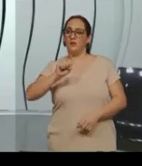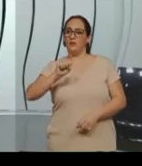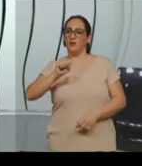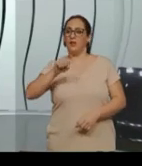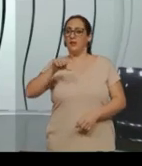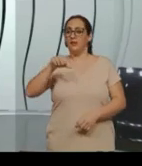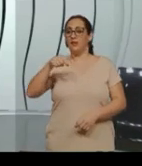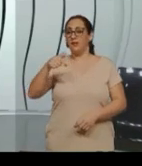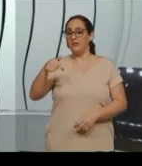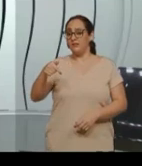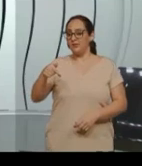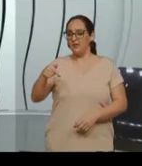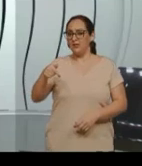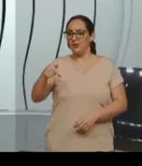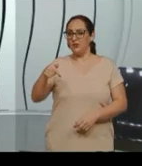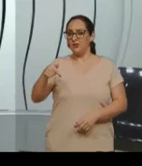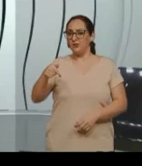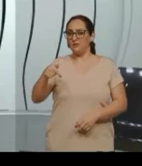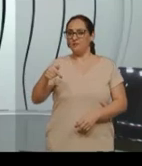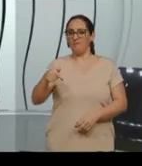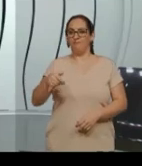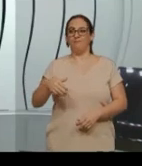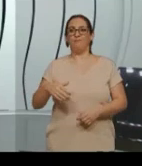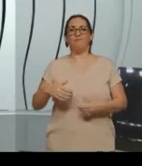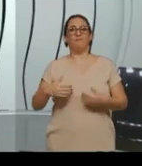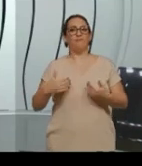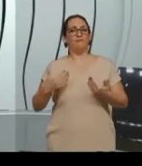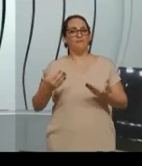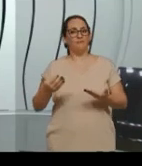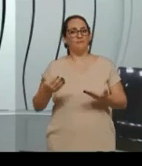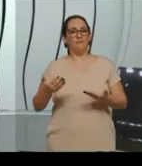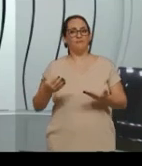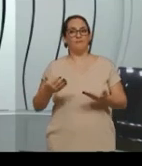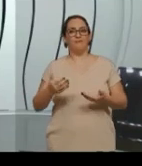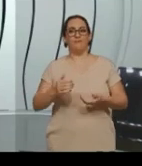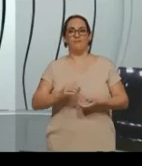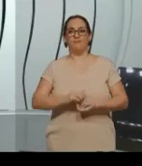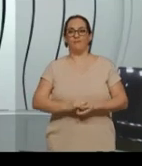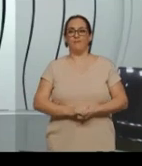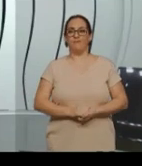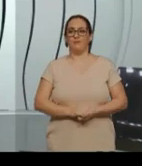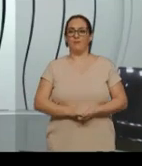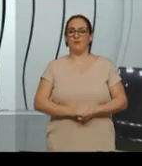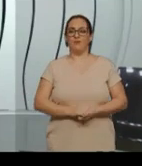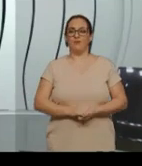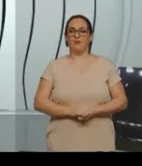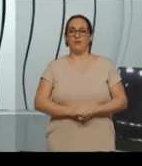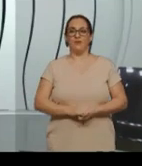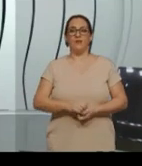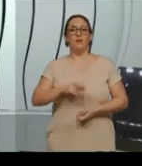2.187. Então, mais com 7 eu vou ter